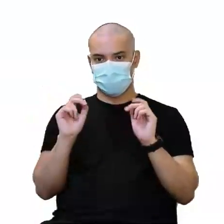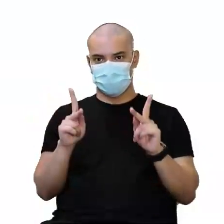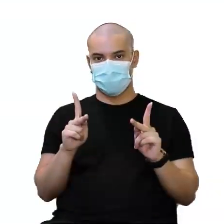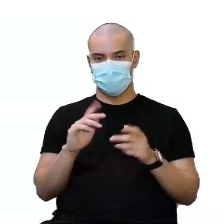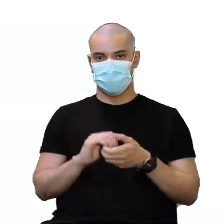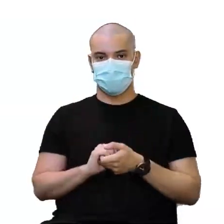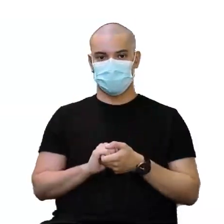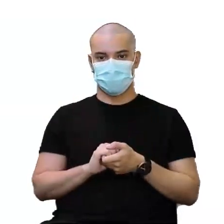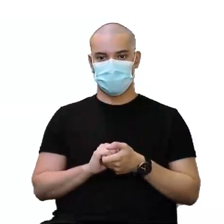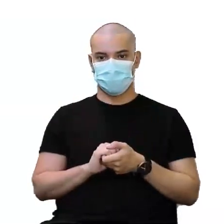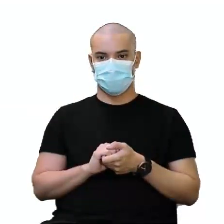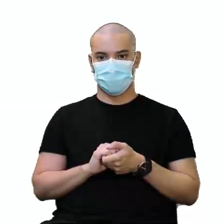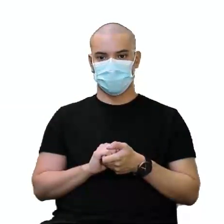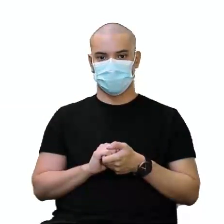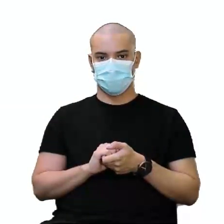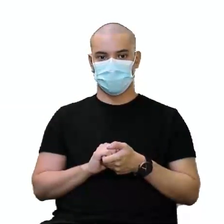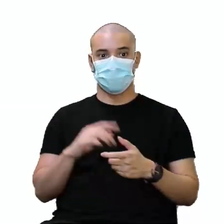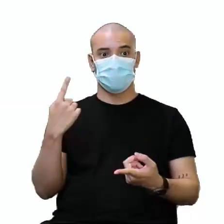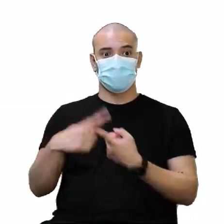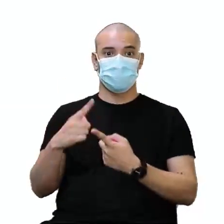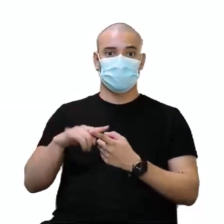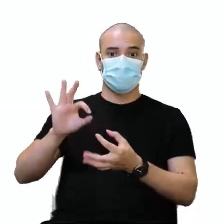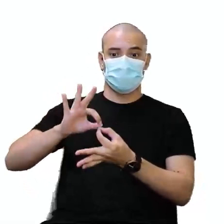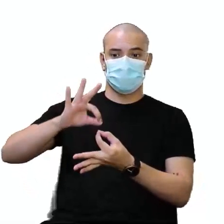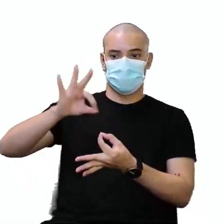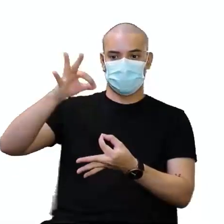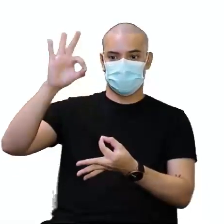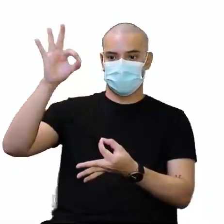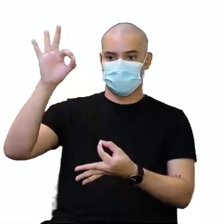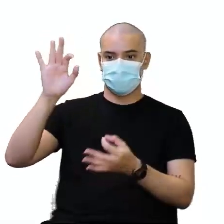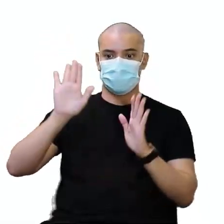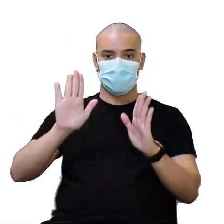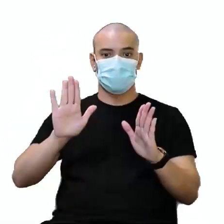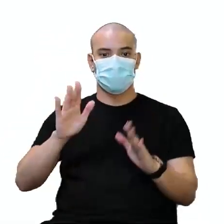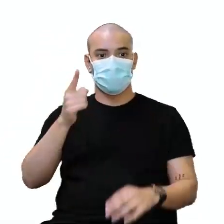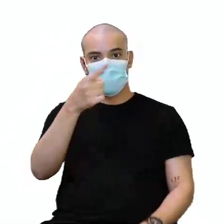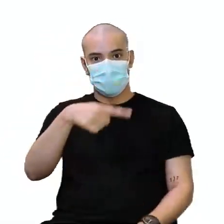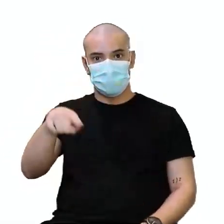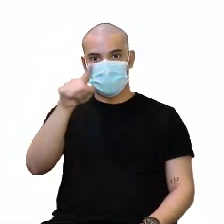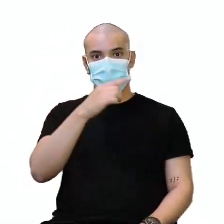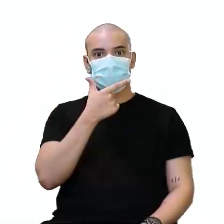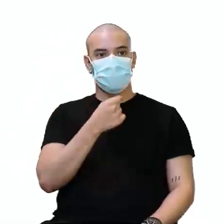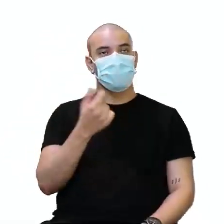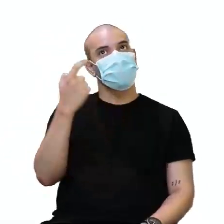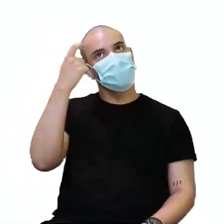Ok. Né? Enquanto eu falo, quando a questão grande um pouquinho, dá uma pausazinha um pouquinho para os meninos